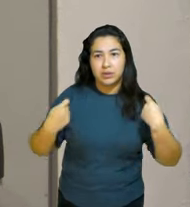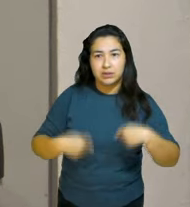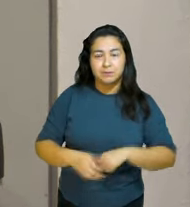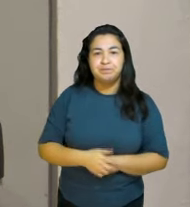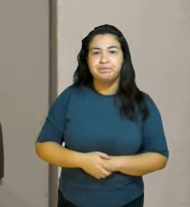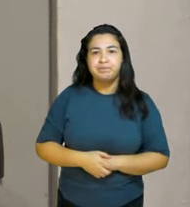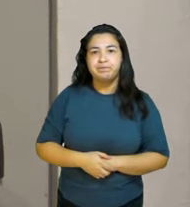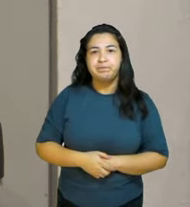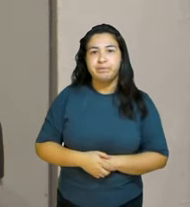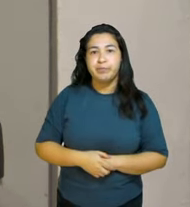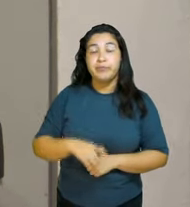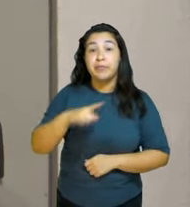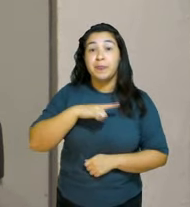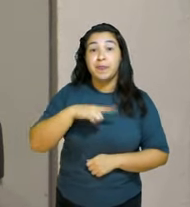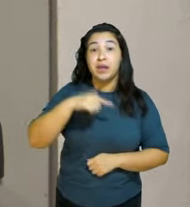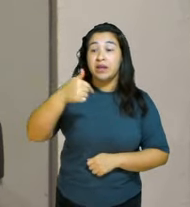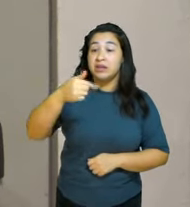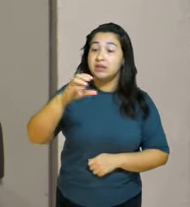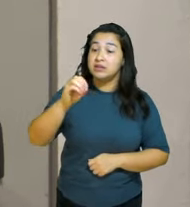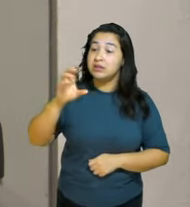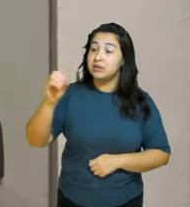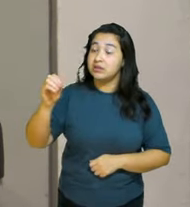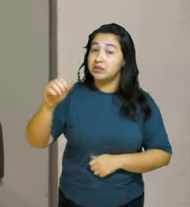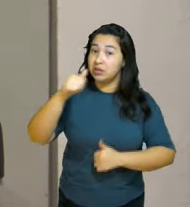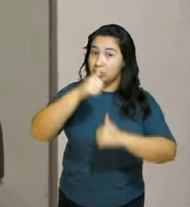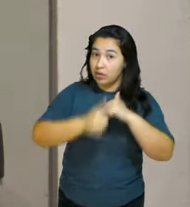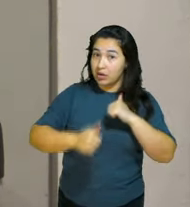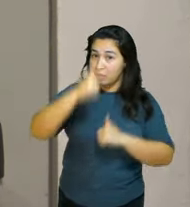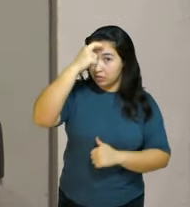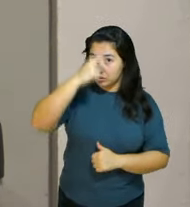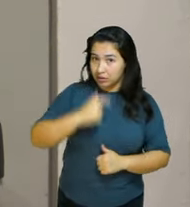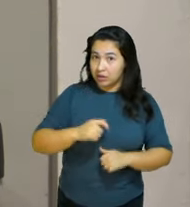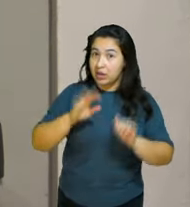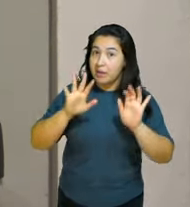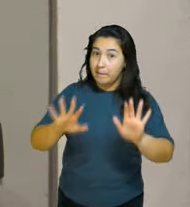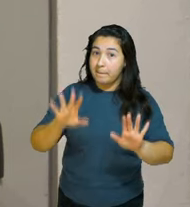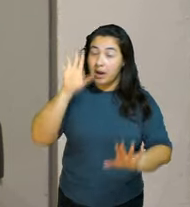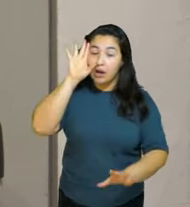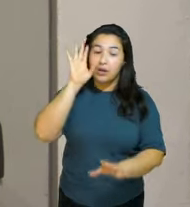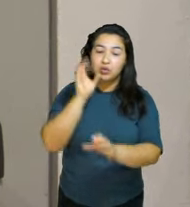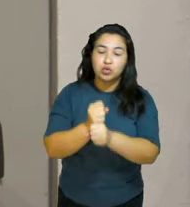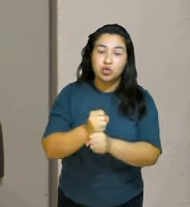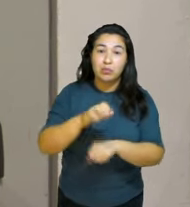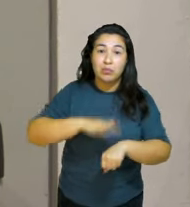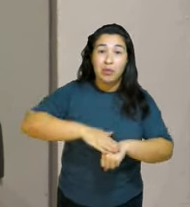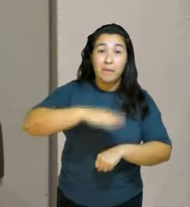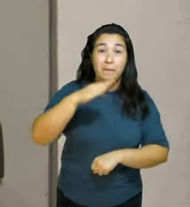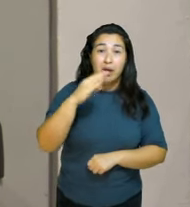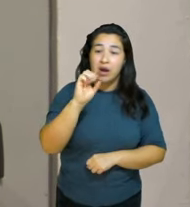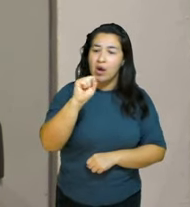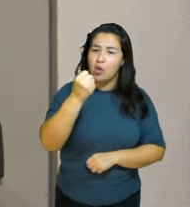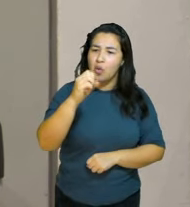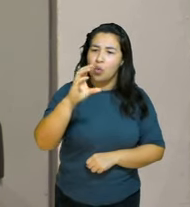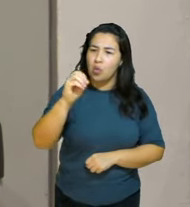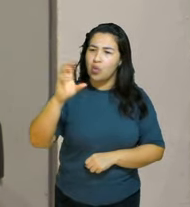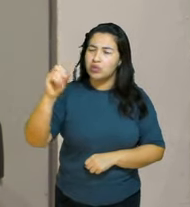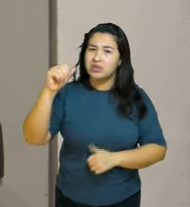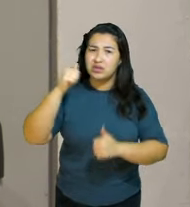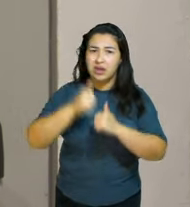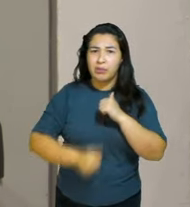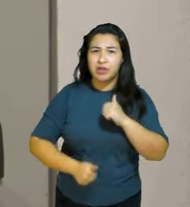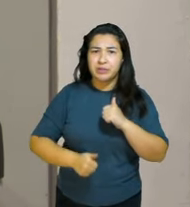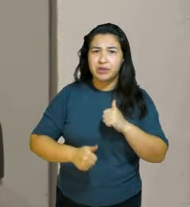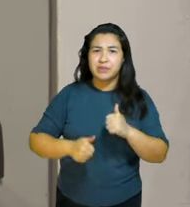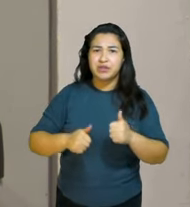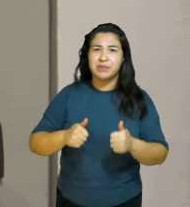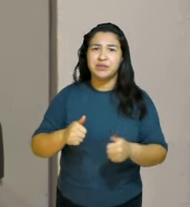cabeça de 700 atletas, mas ontem, fazendo atleta por atleta, foram mais de 800 atletas, desde a bocha paralímpica, que